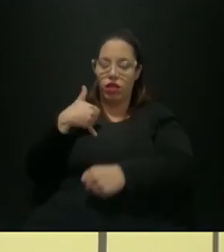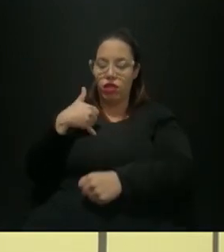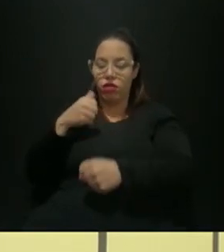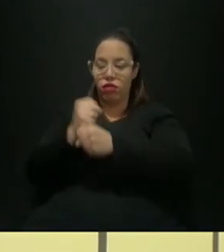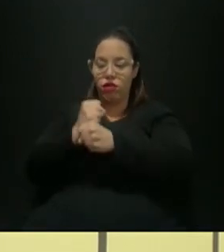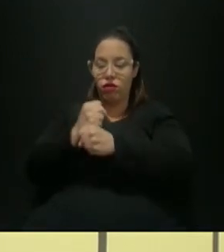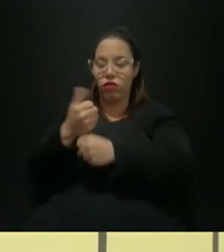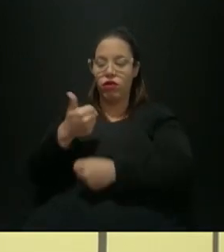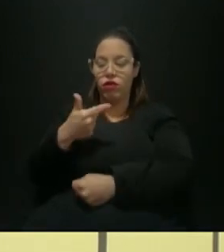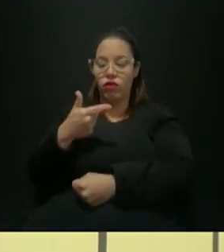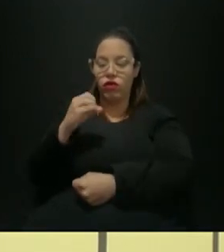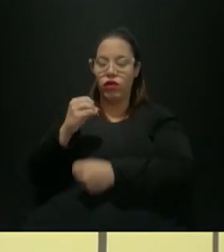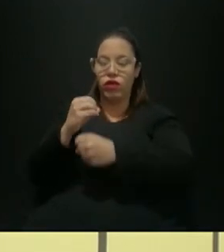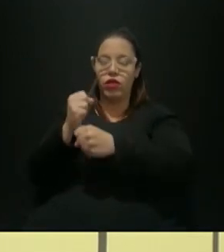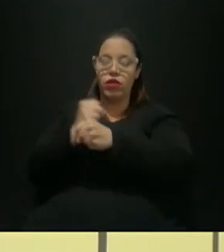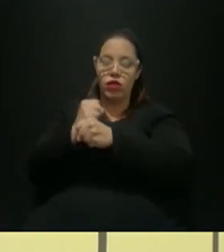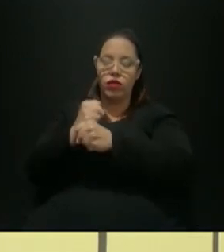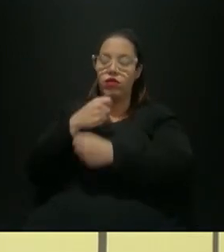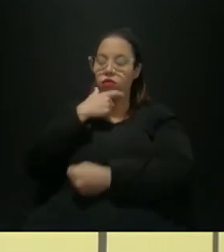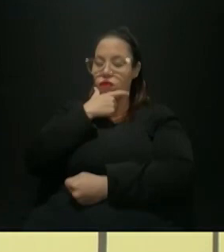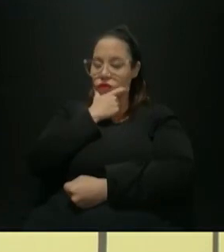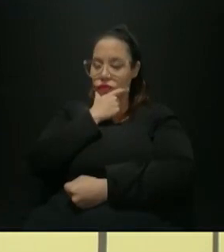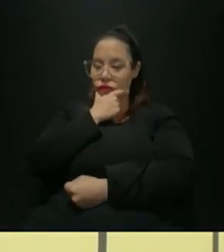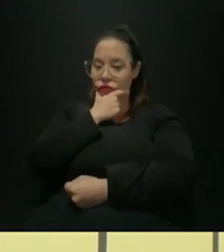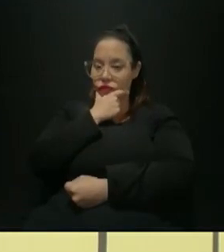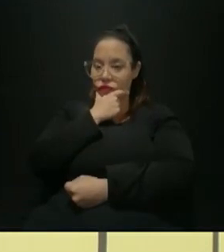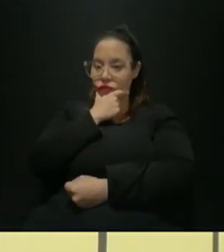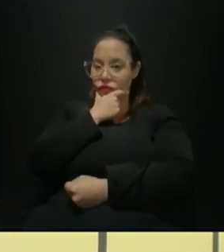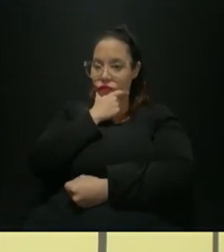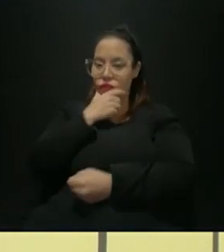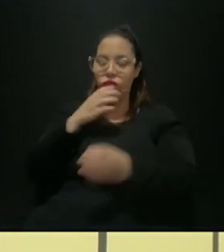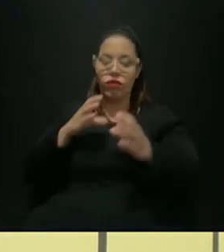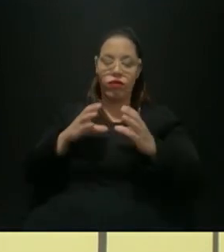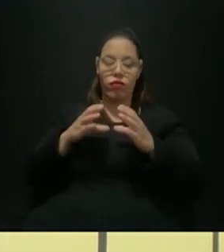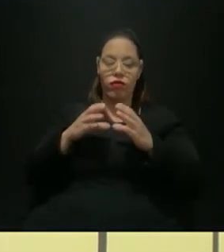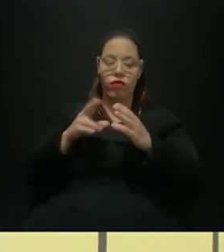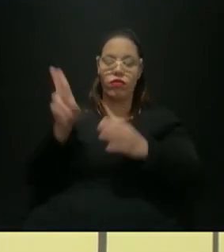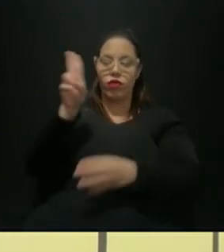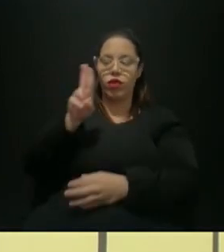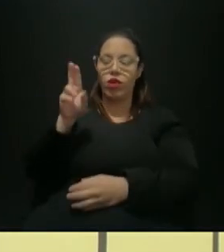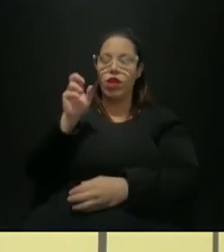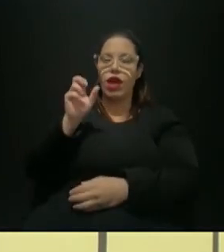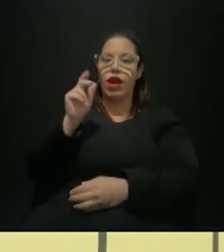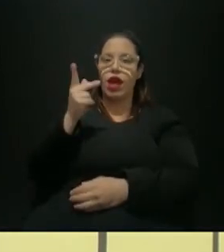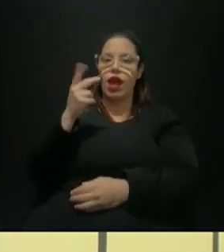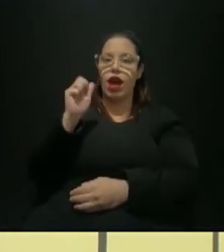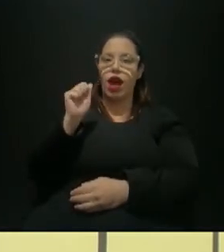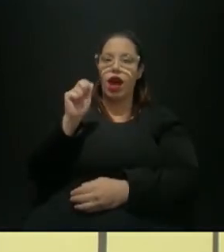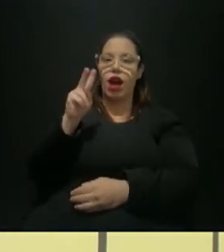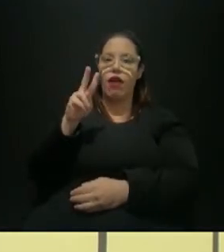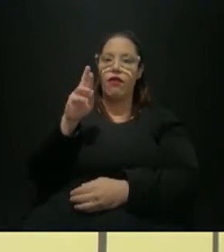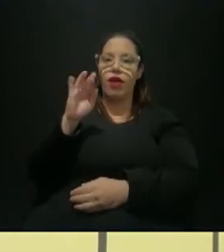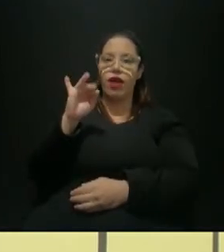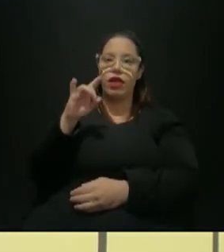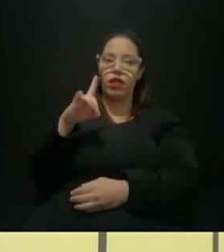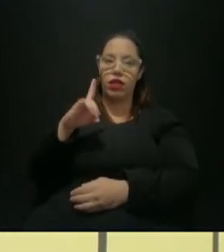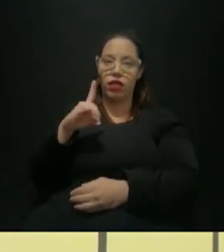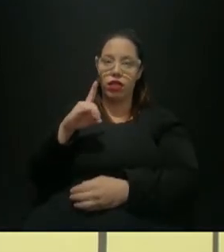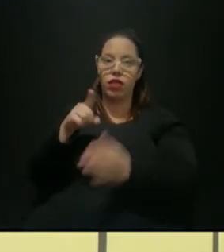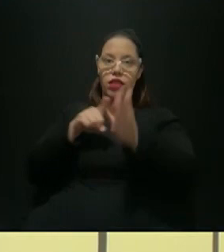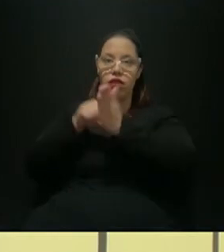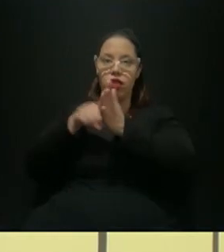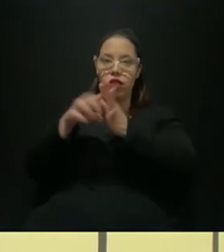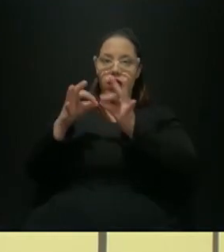anos, pela Universidade de Harvard, e que foi fazer uma pesquisa longitudinal na